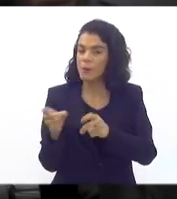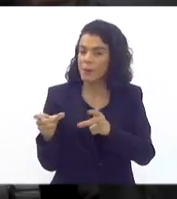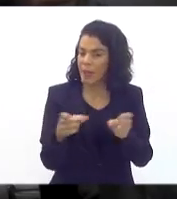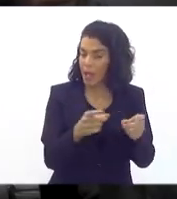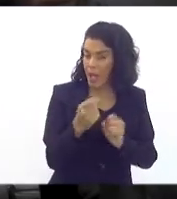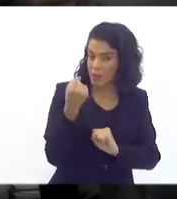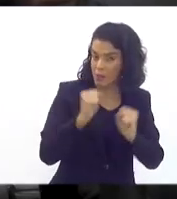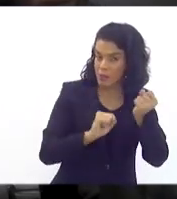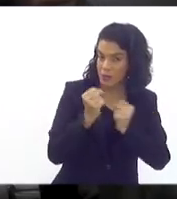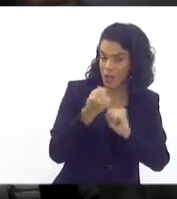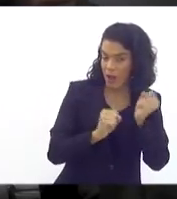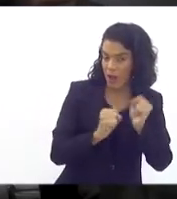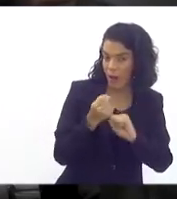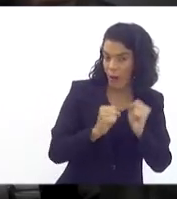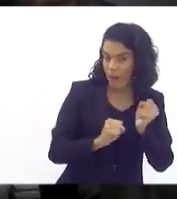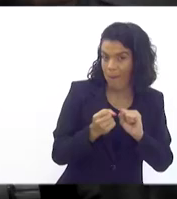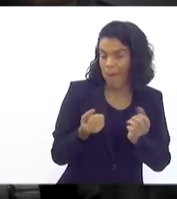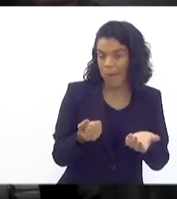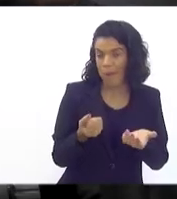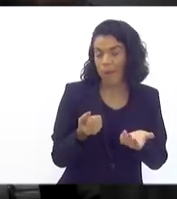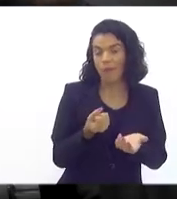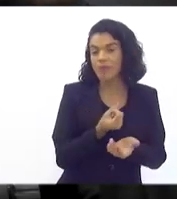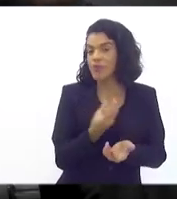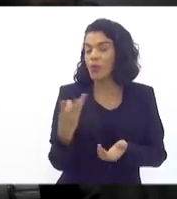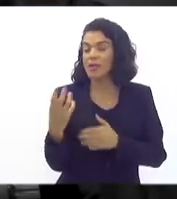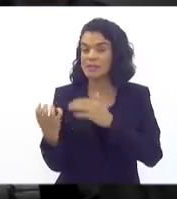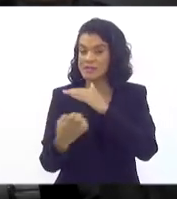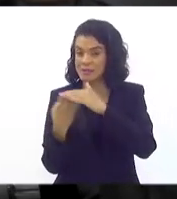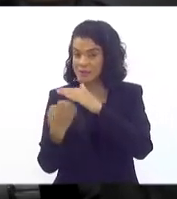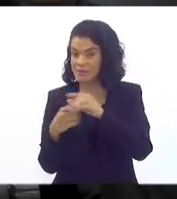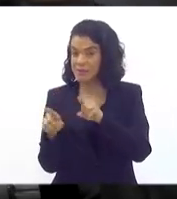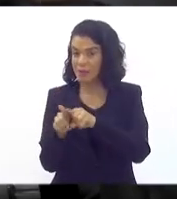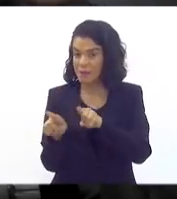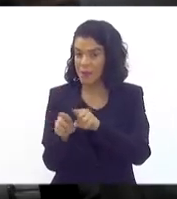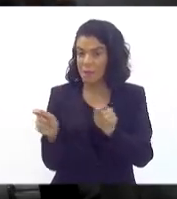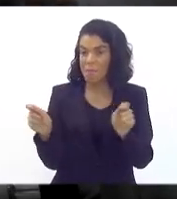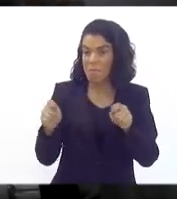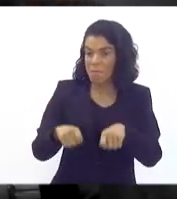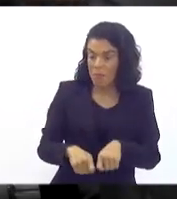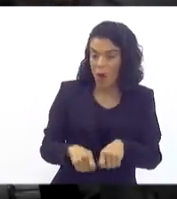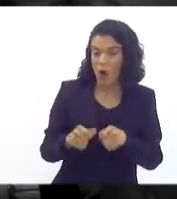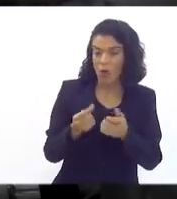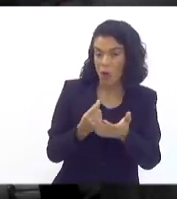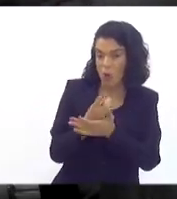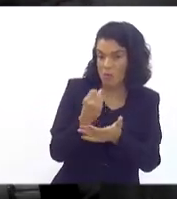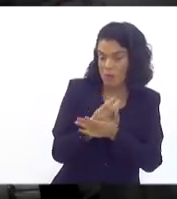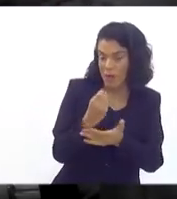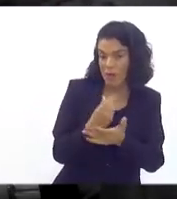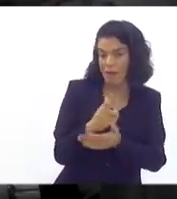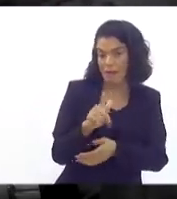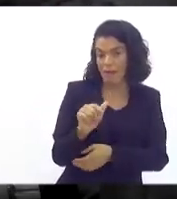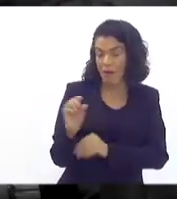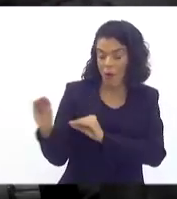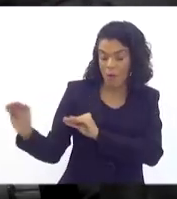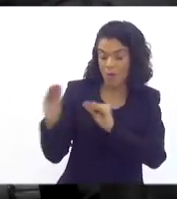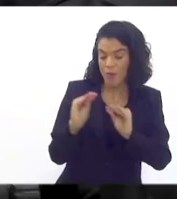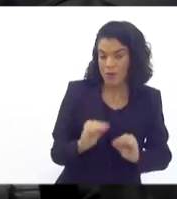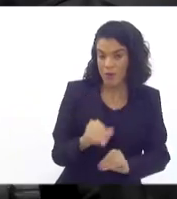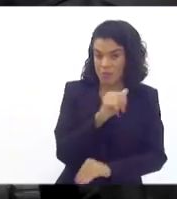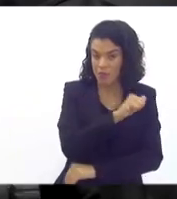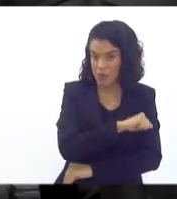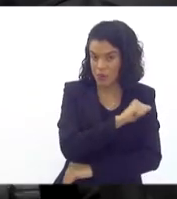mercado Industrial quanto que cabe no mercado Industrial quantas gotas empresas poderão ser poderão Advir para o Rio de Janeiro é